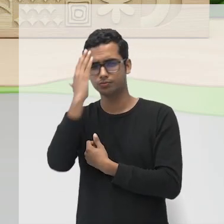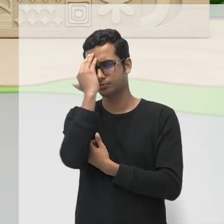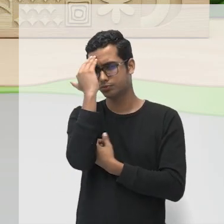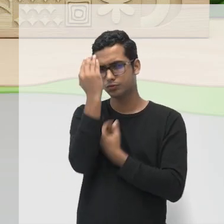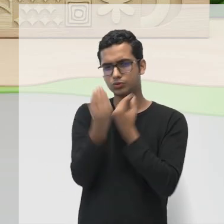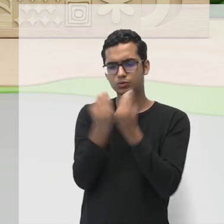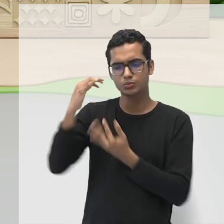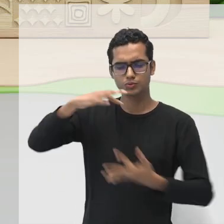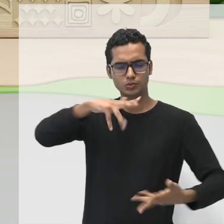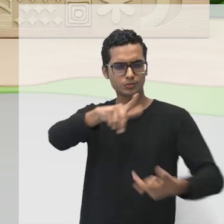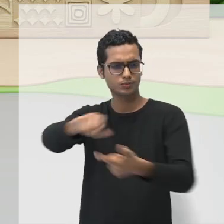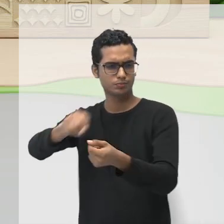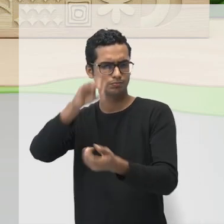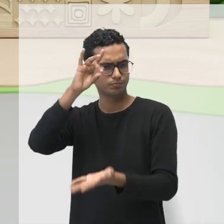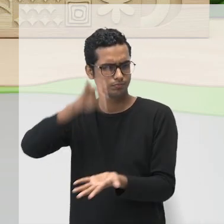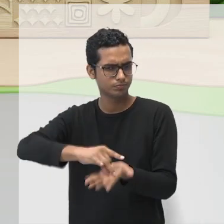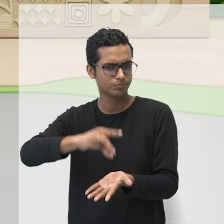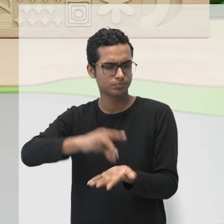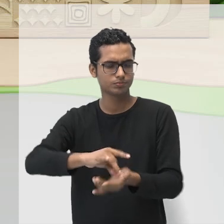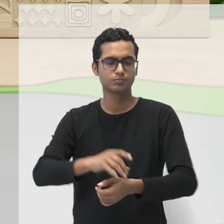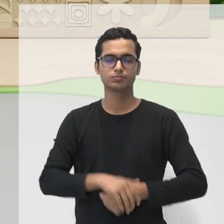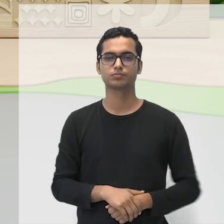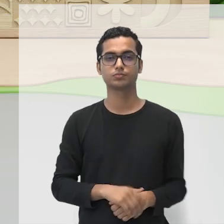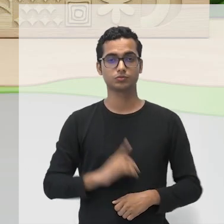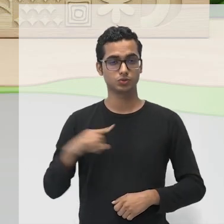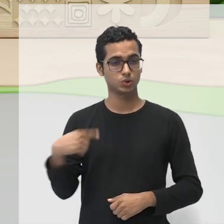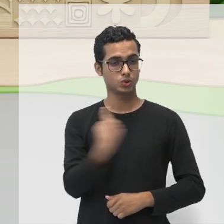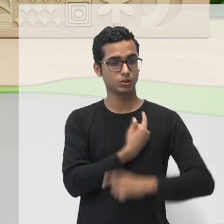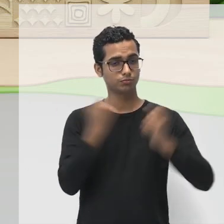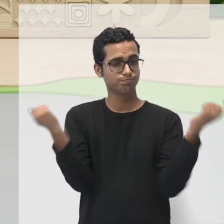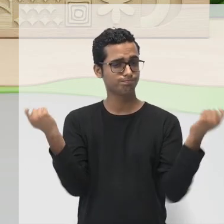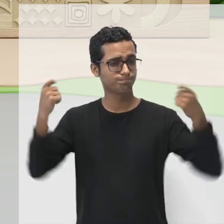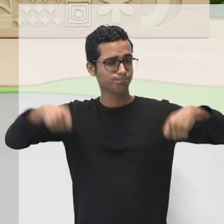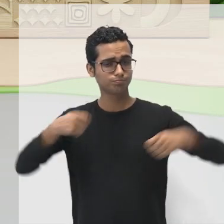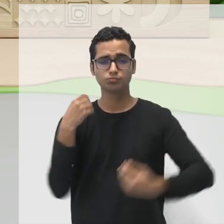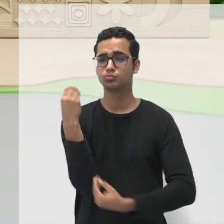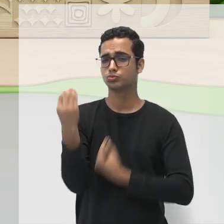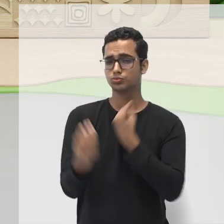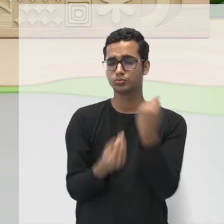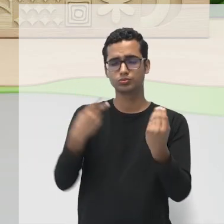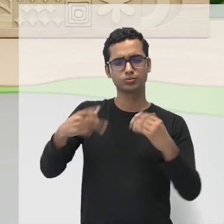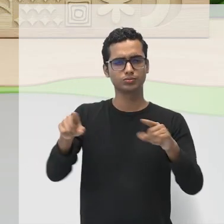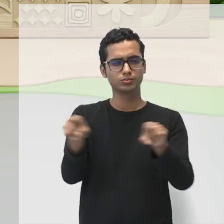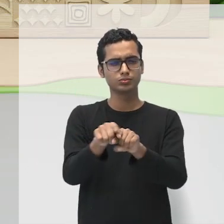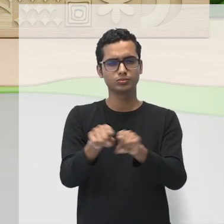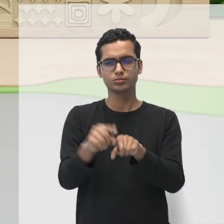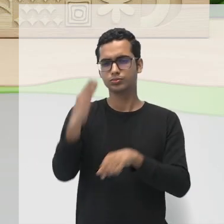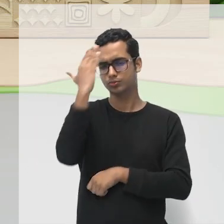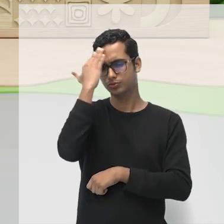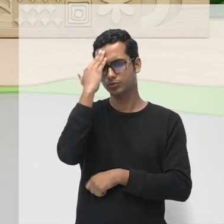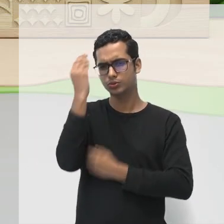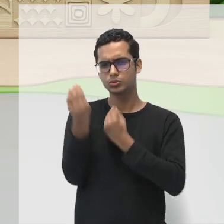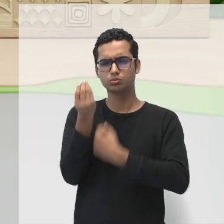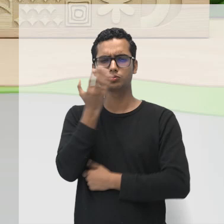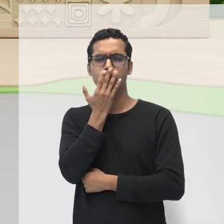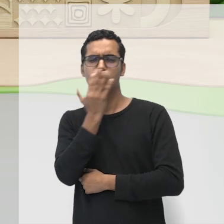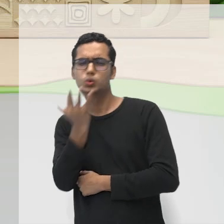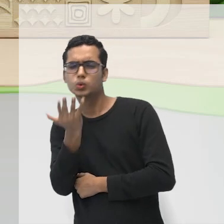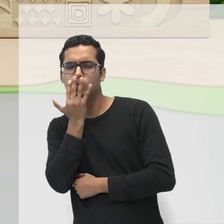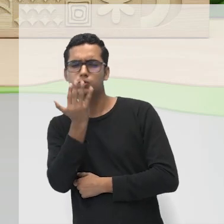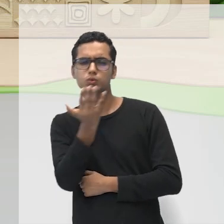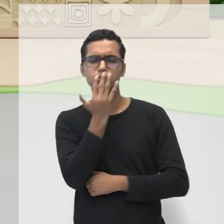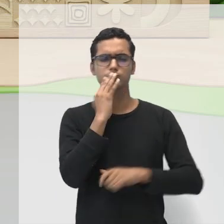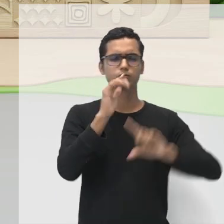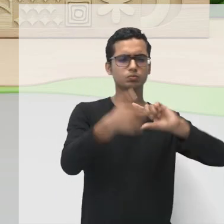ao nosso redor? Como somos capazes de distinguir cores, formas